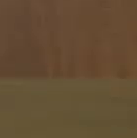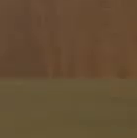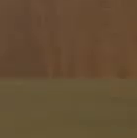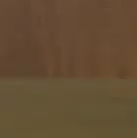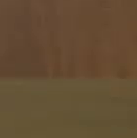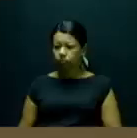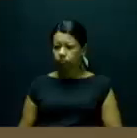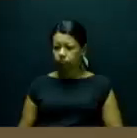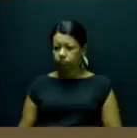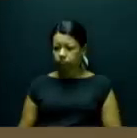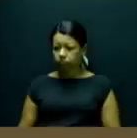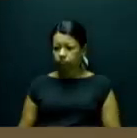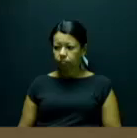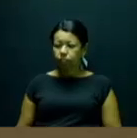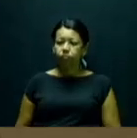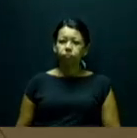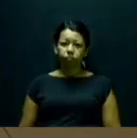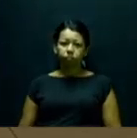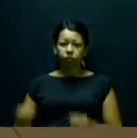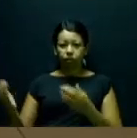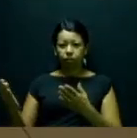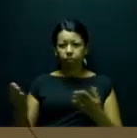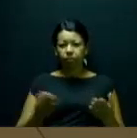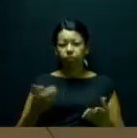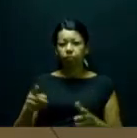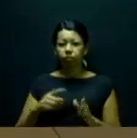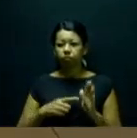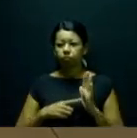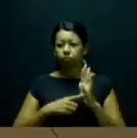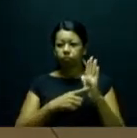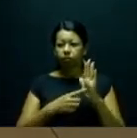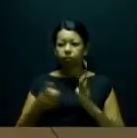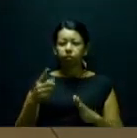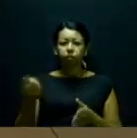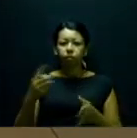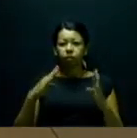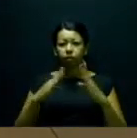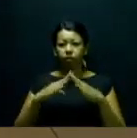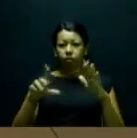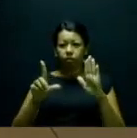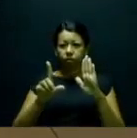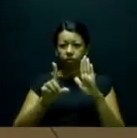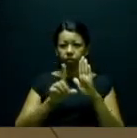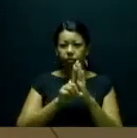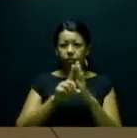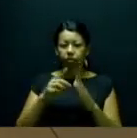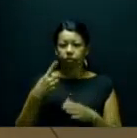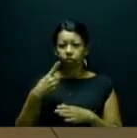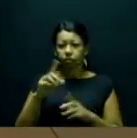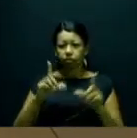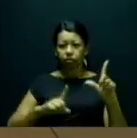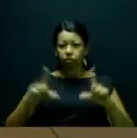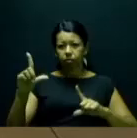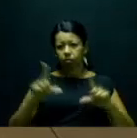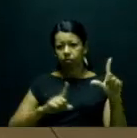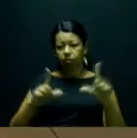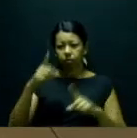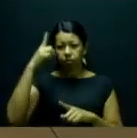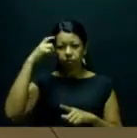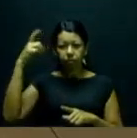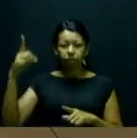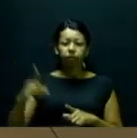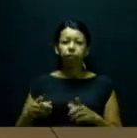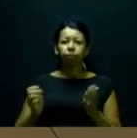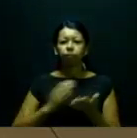Seja bem-vindo a mais uma transmissão ao vivo, direto do plenário desta Casa de Leis, através da sua TV Câmara.